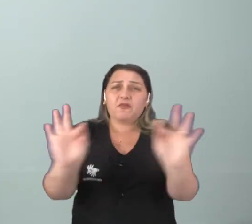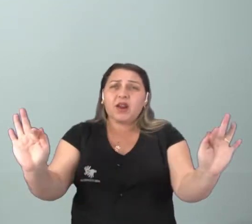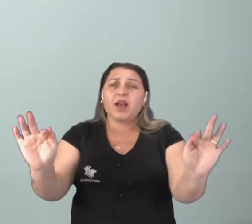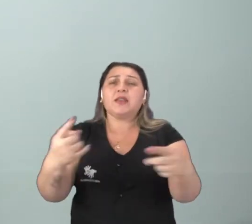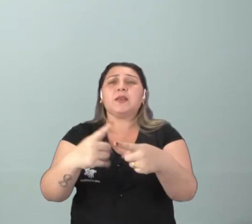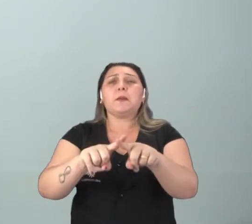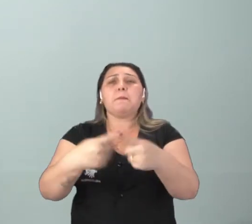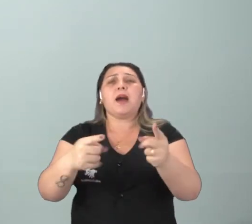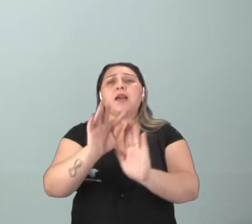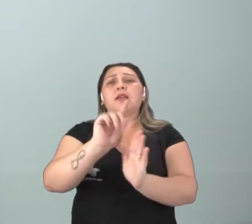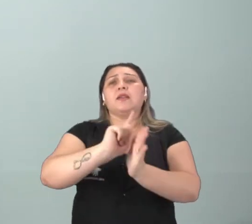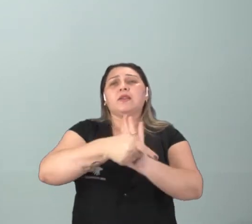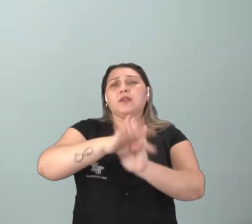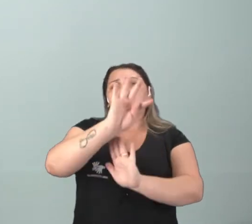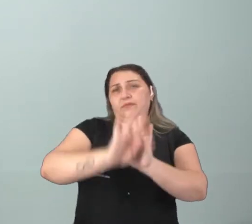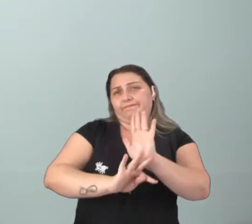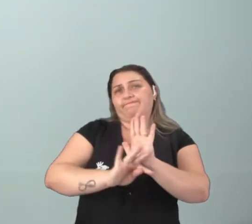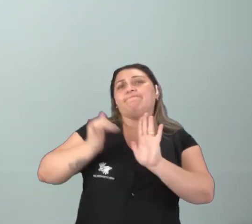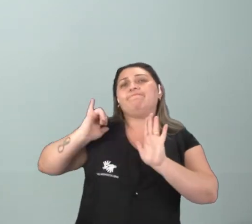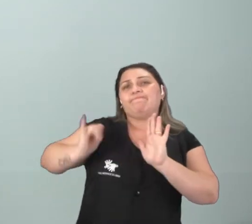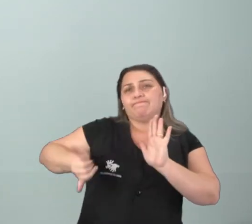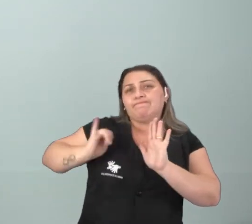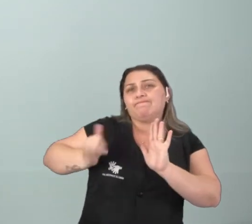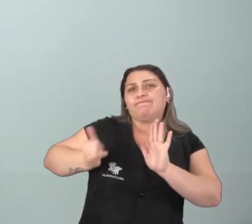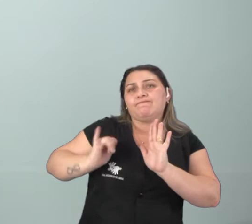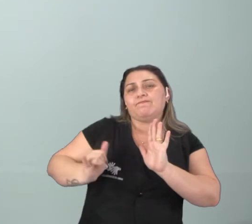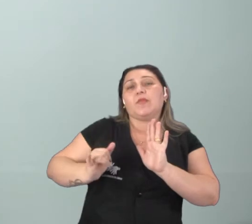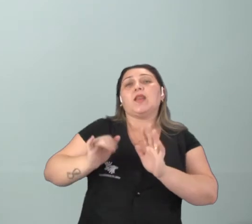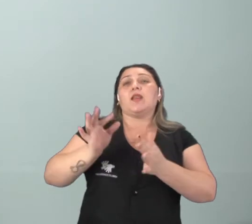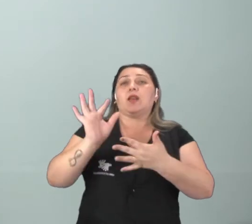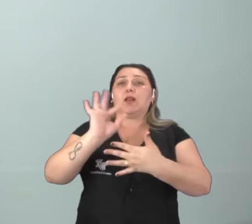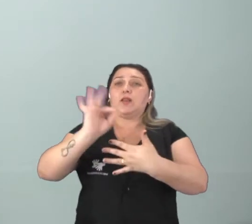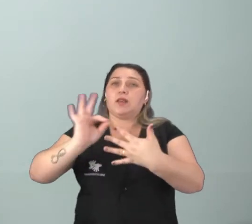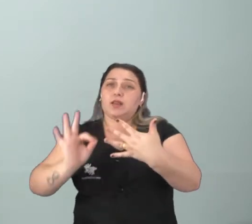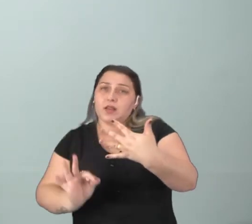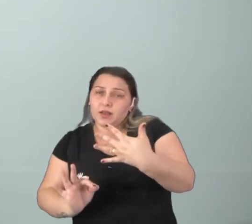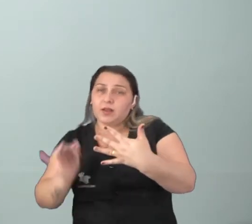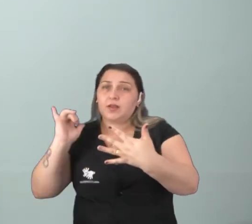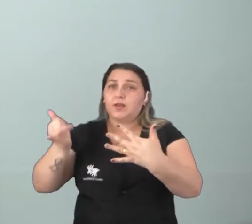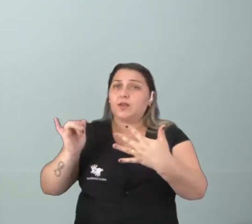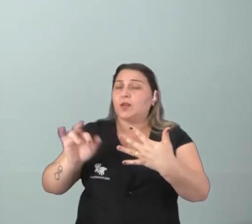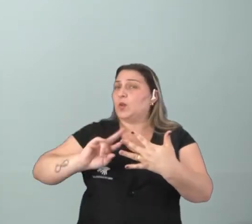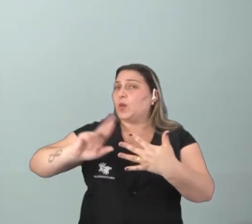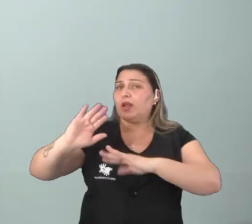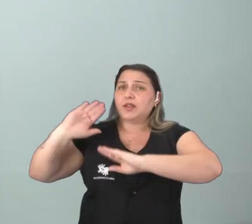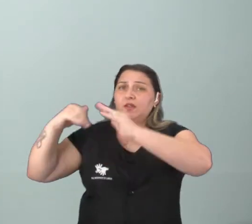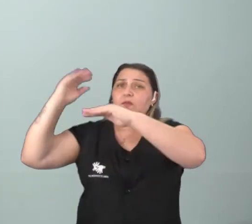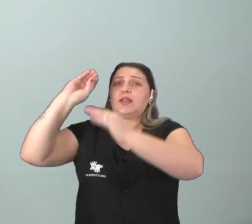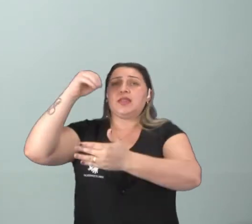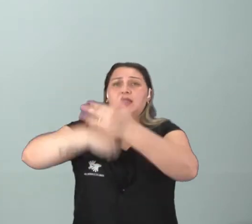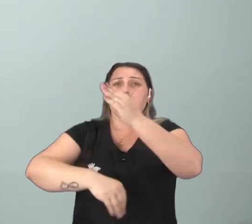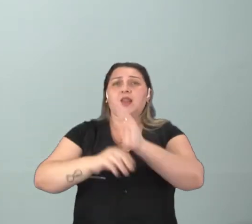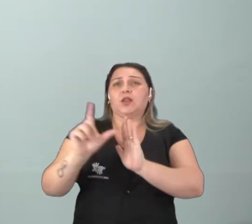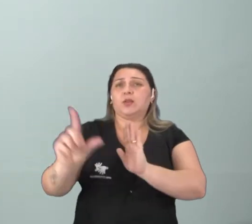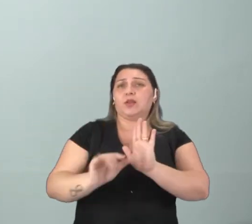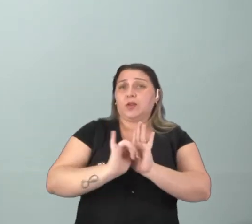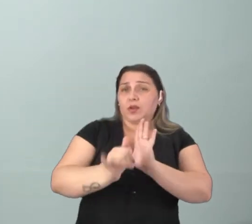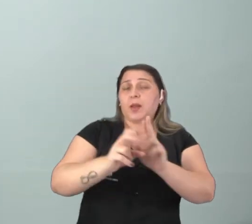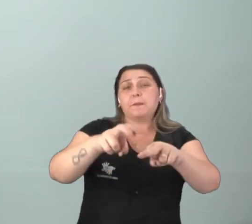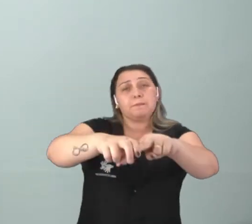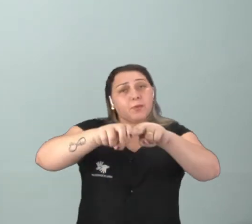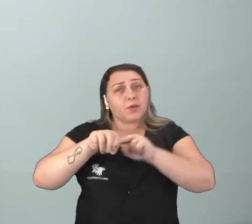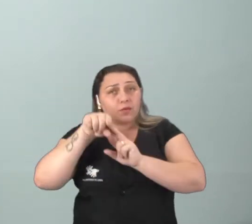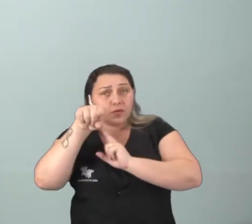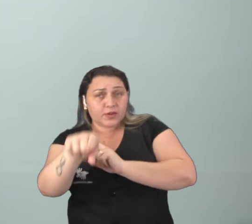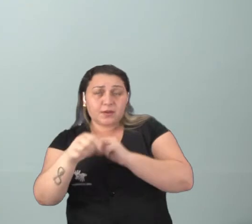mas é um gênero textual, é uma narrativa e muitos elementos da narrativa não são desenvolvidos no microconto. É por isso